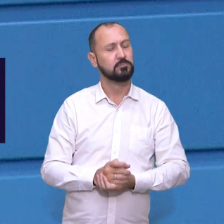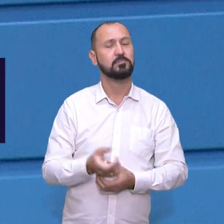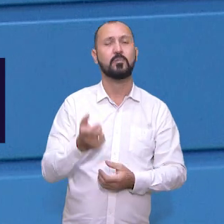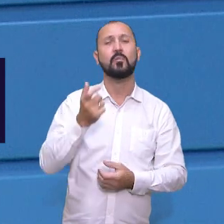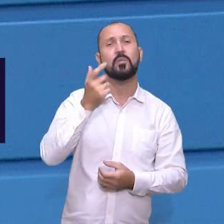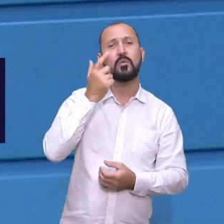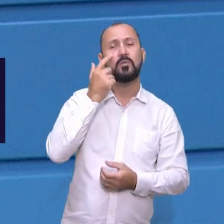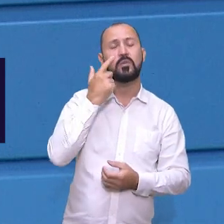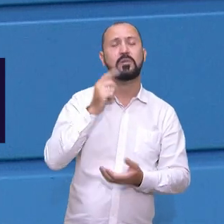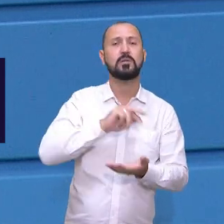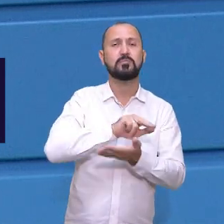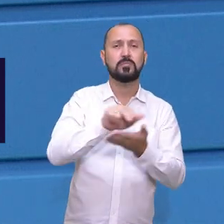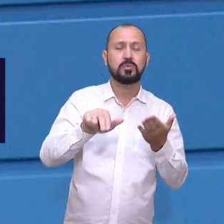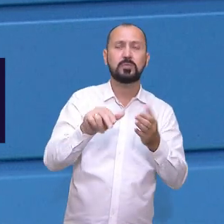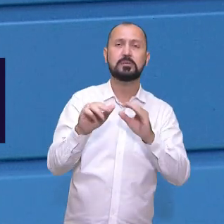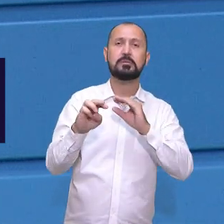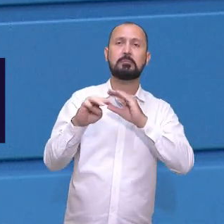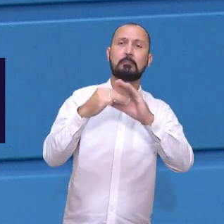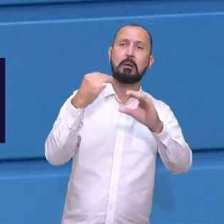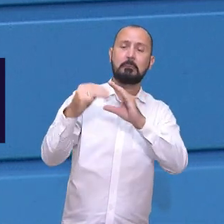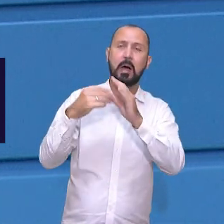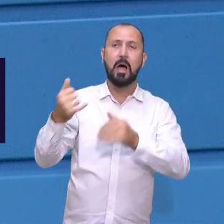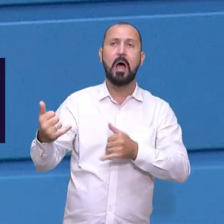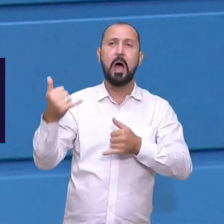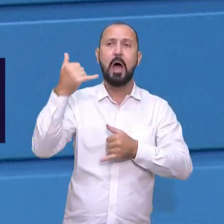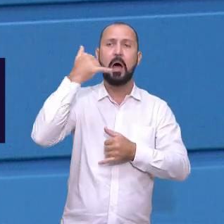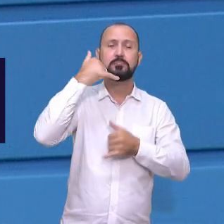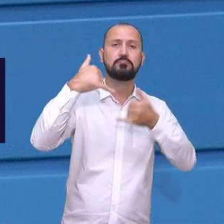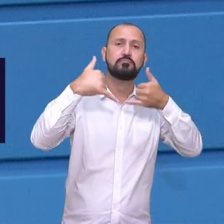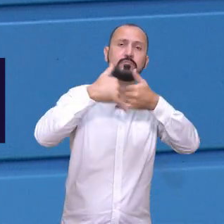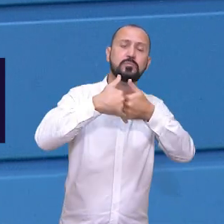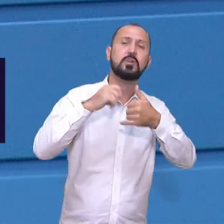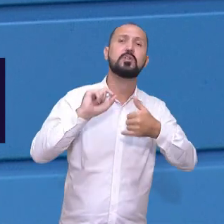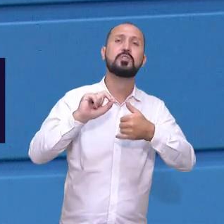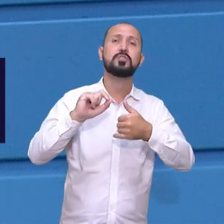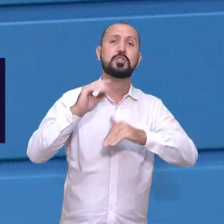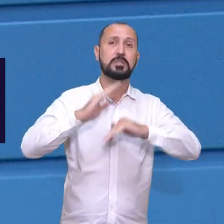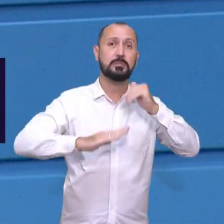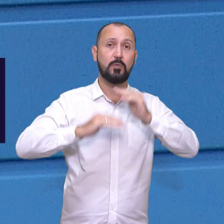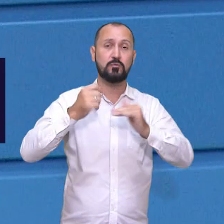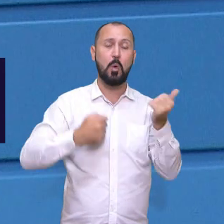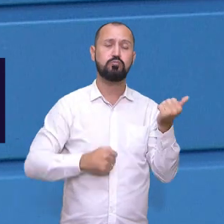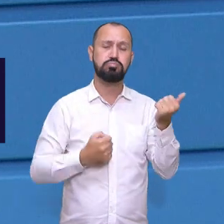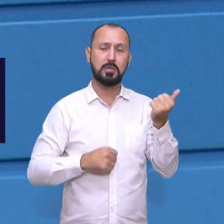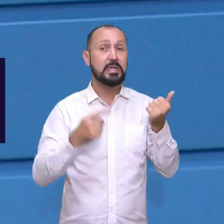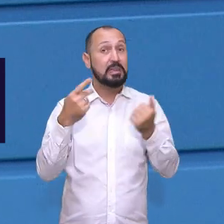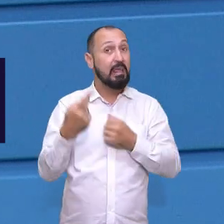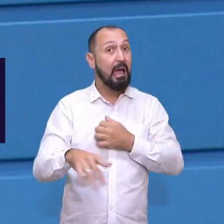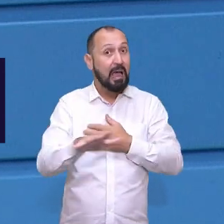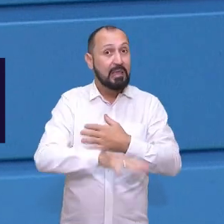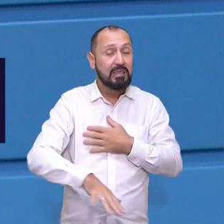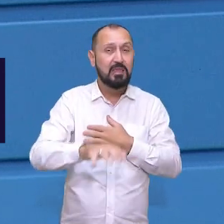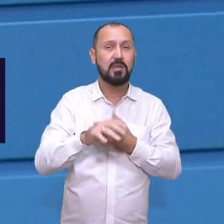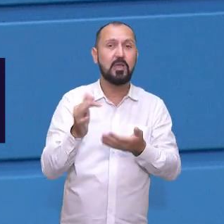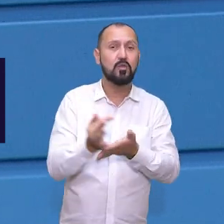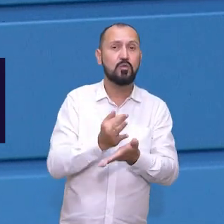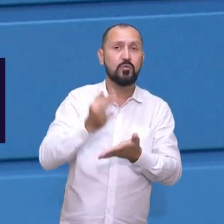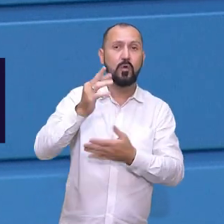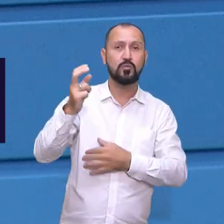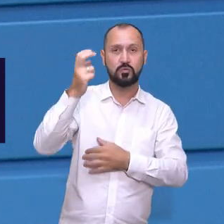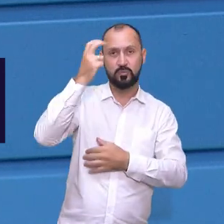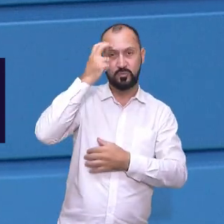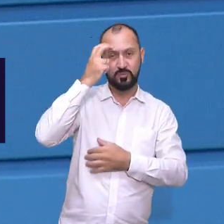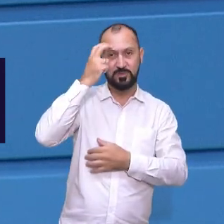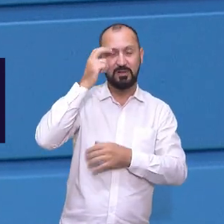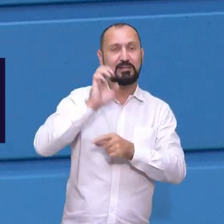Eu tenho recebido aí várias mensagens, ligações de artistas aqui da nossa terra, que são